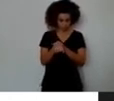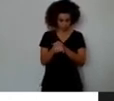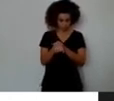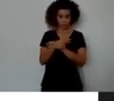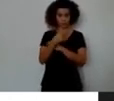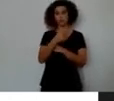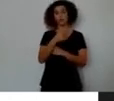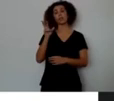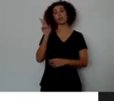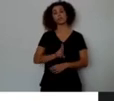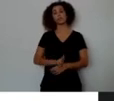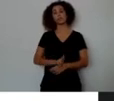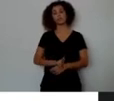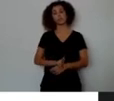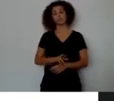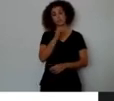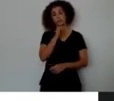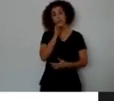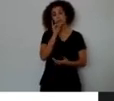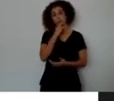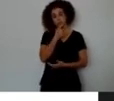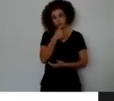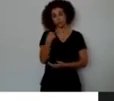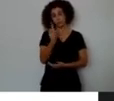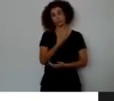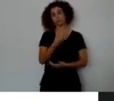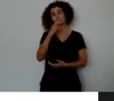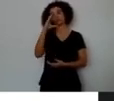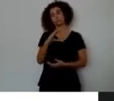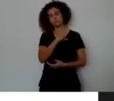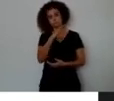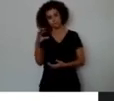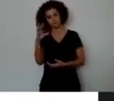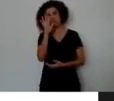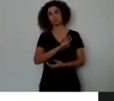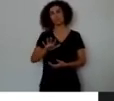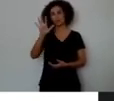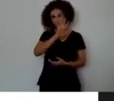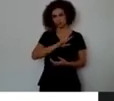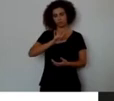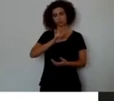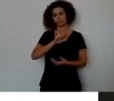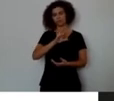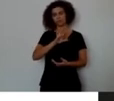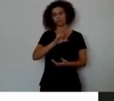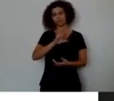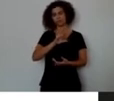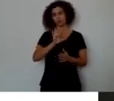religião, por exemplo, porque, infelizmente, a gente vê cristianismo, catolicismo no geral, né, a